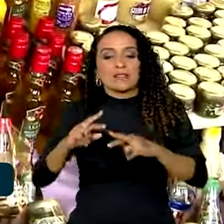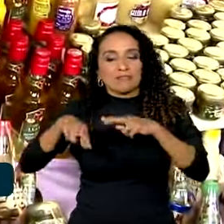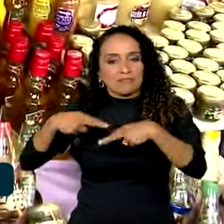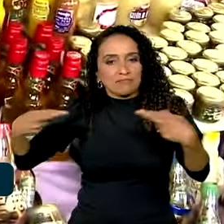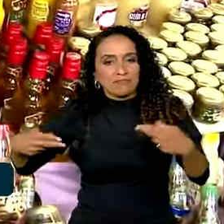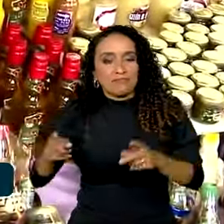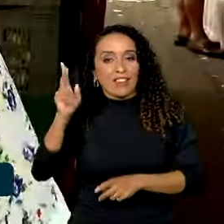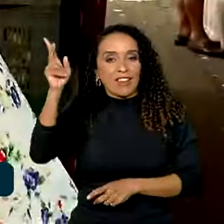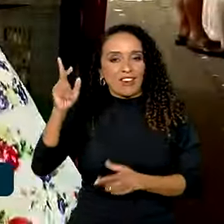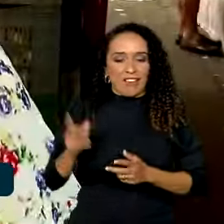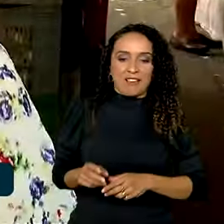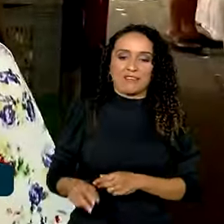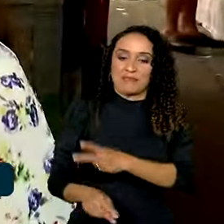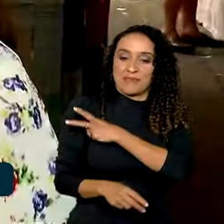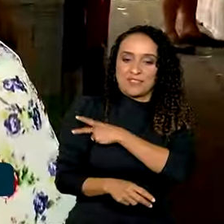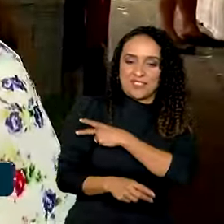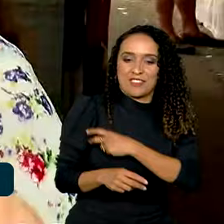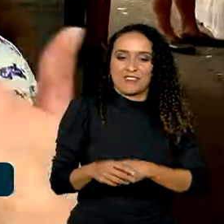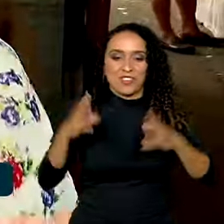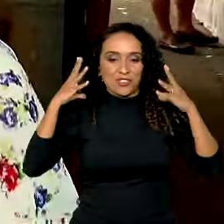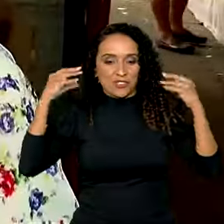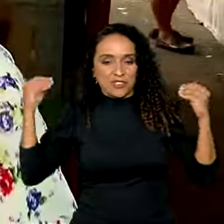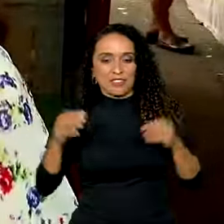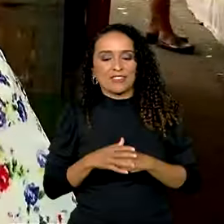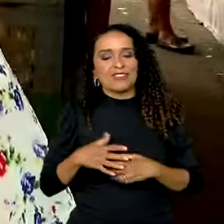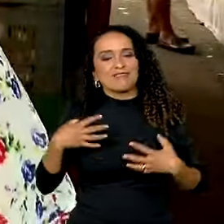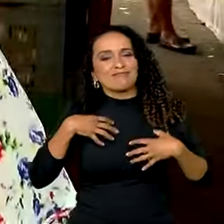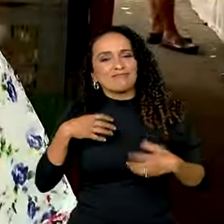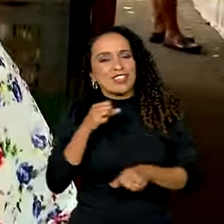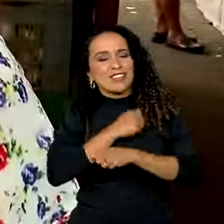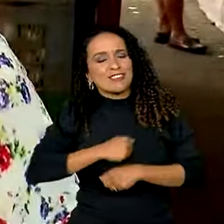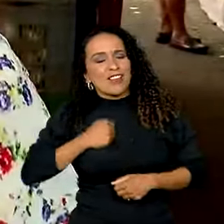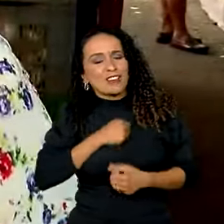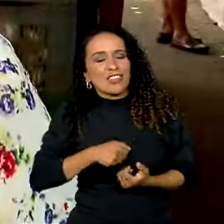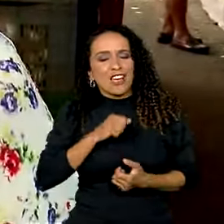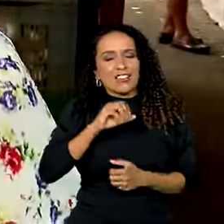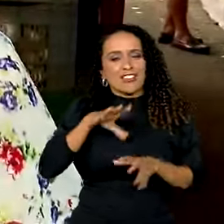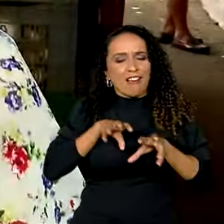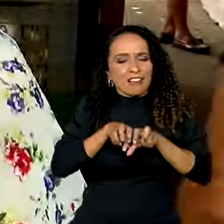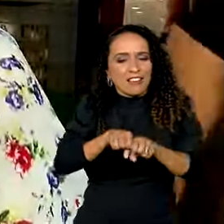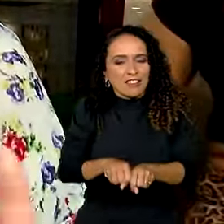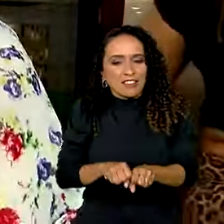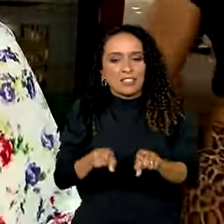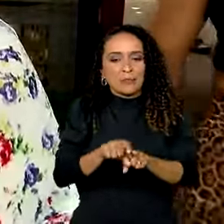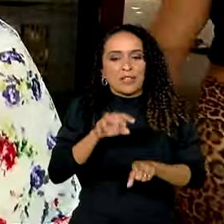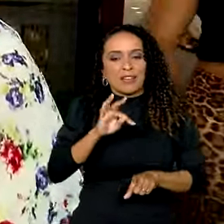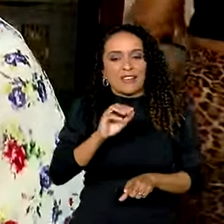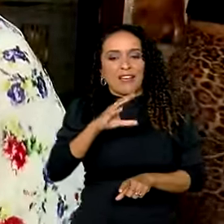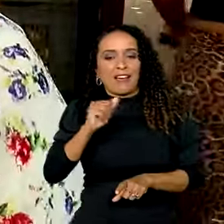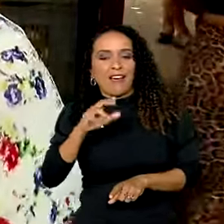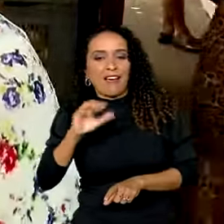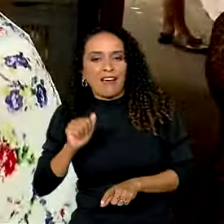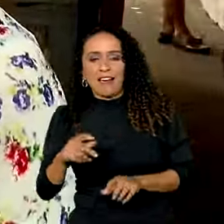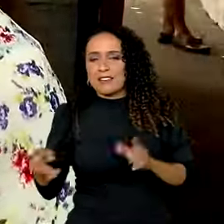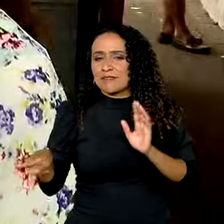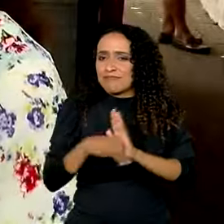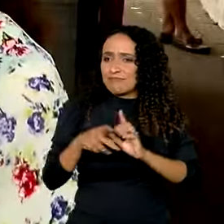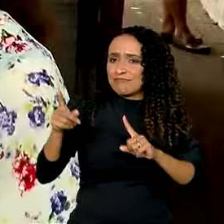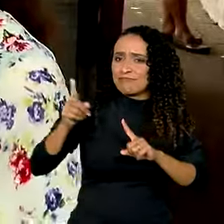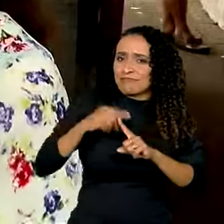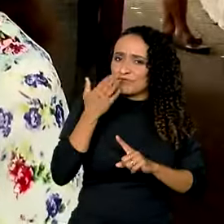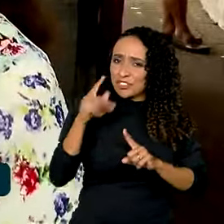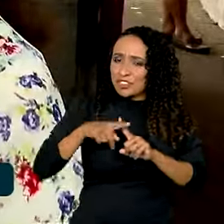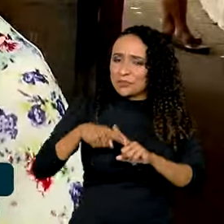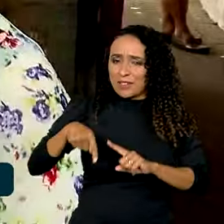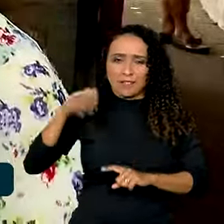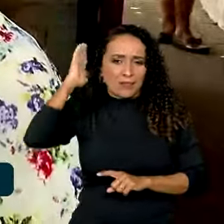patrões holandeses. Eu sentia a falta do açaí, do tacacá, da comida típica de Belém. E estou